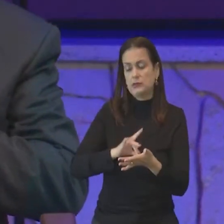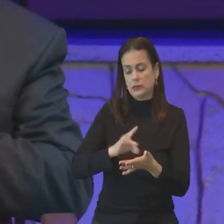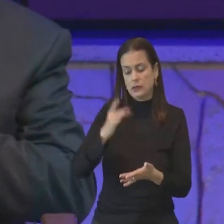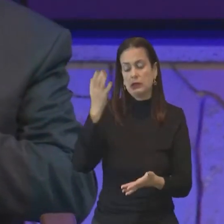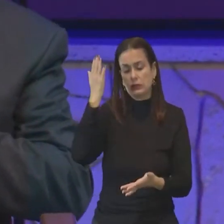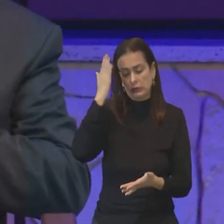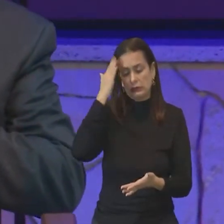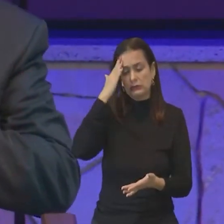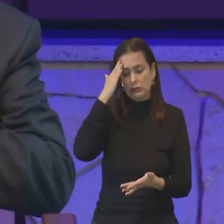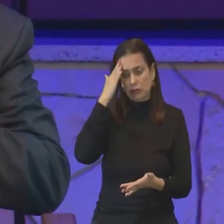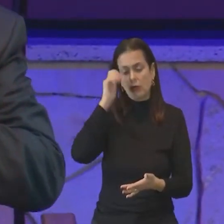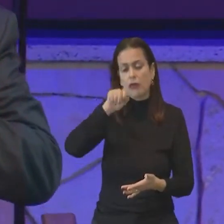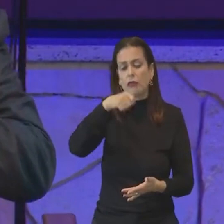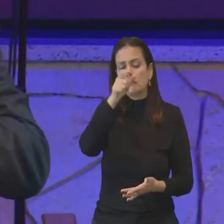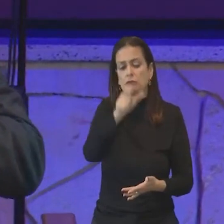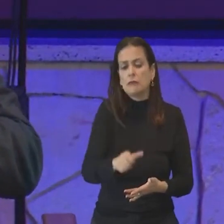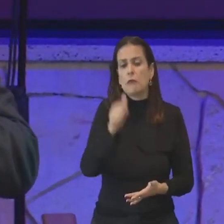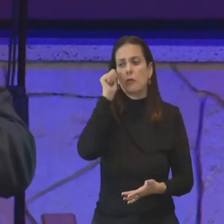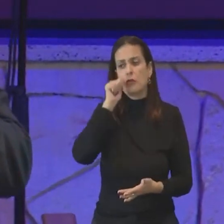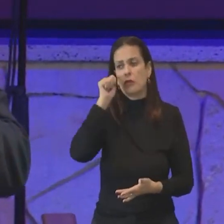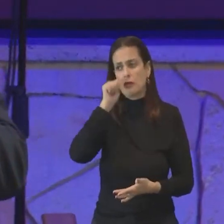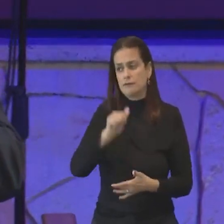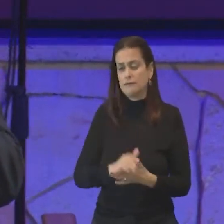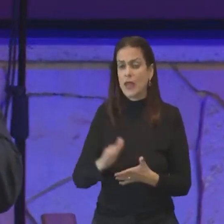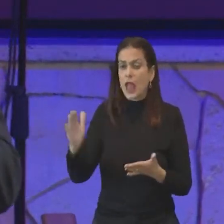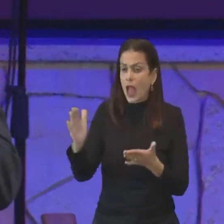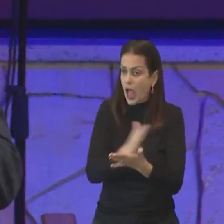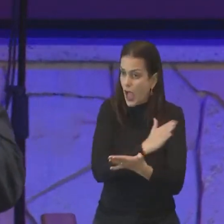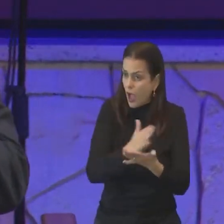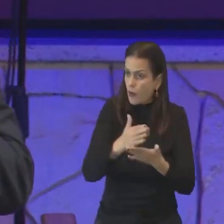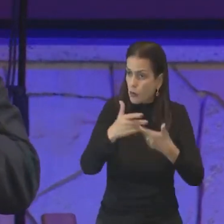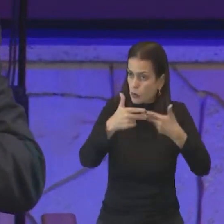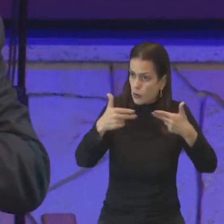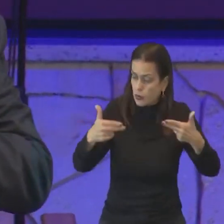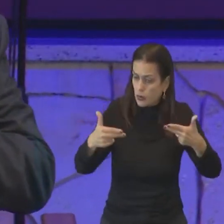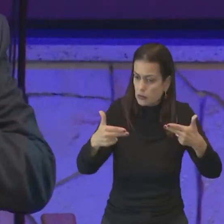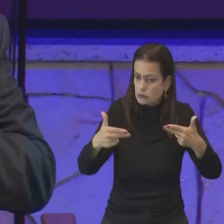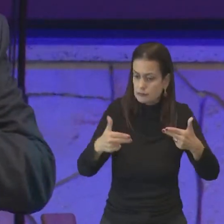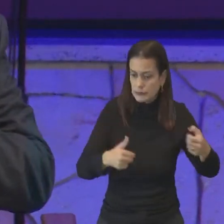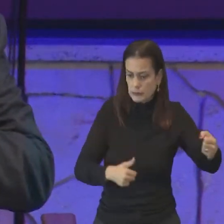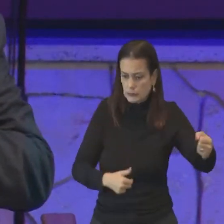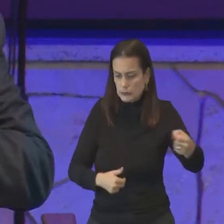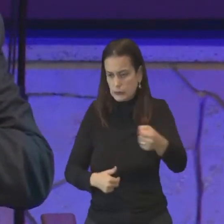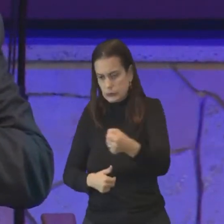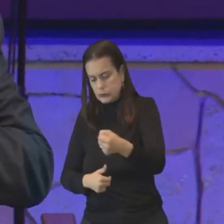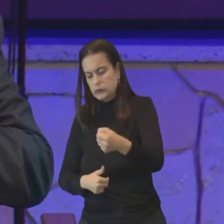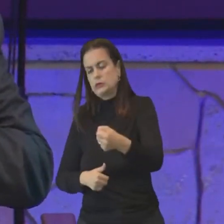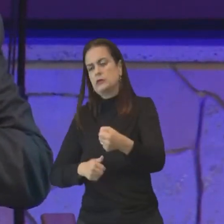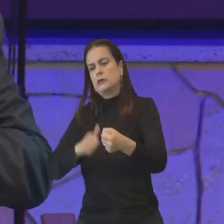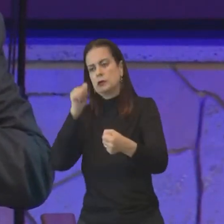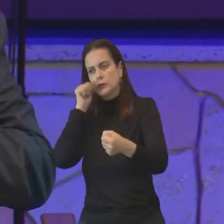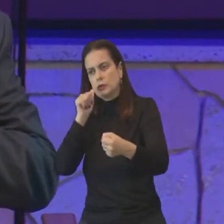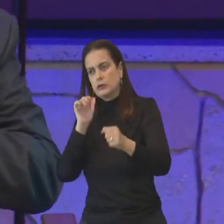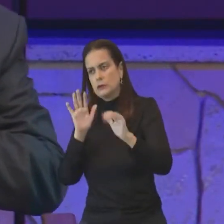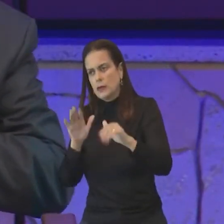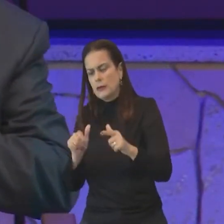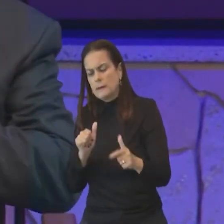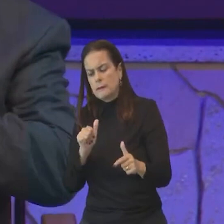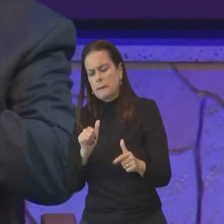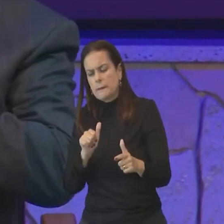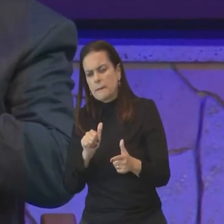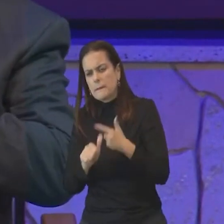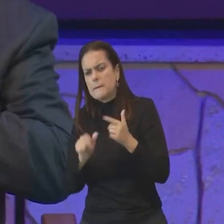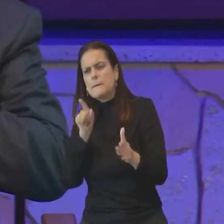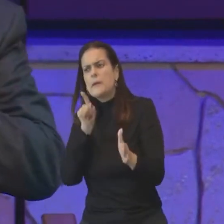mulher. E algumas considerações, trouxeram a mulher e colocaram ali. Mas primeira pergunta,